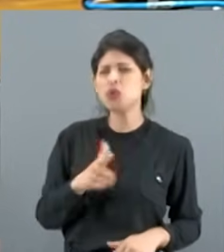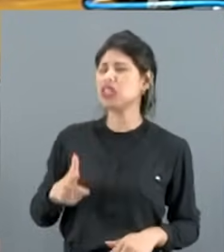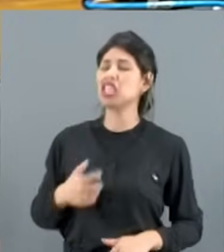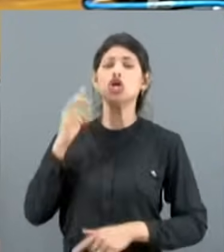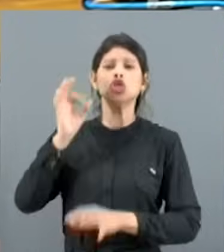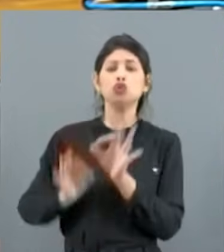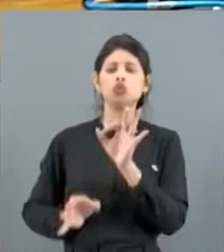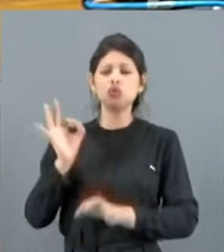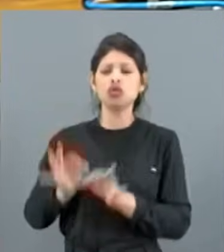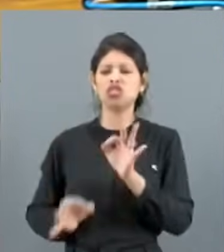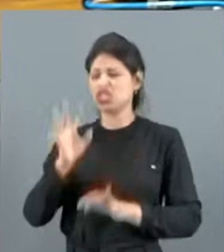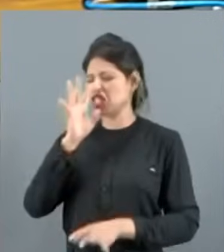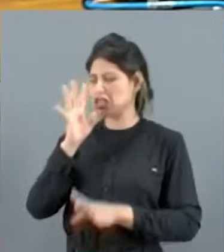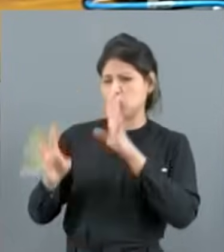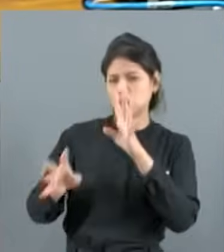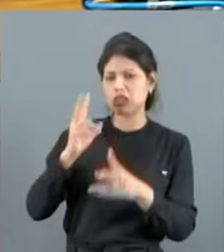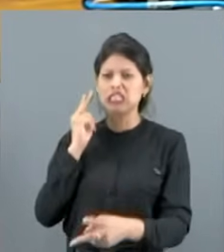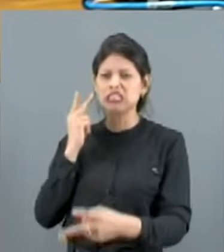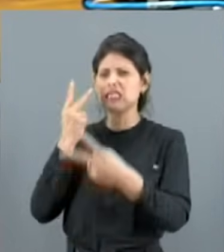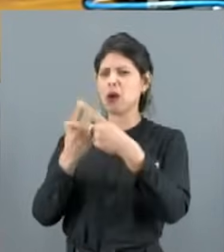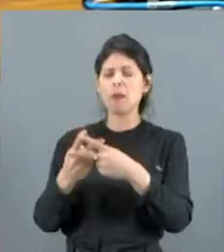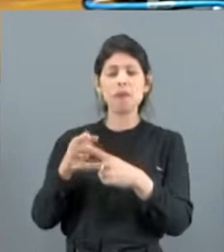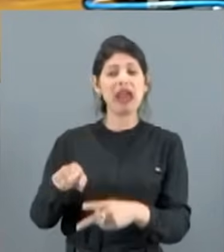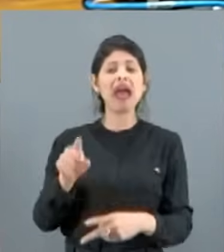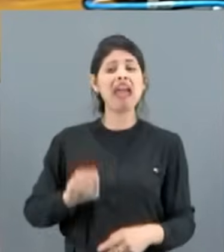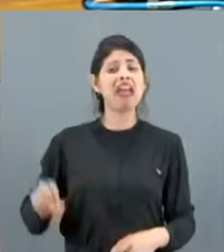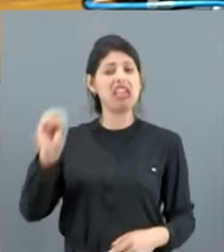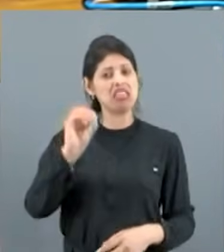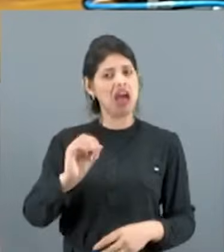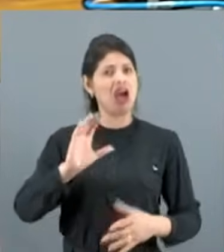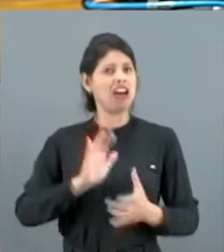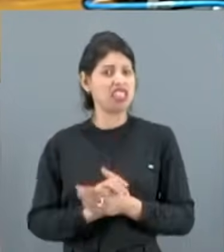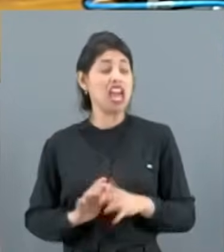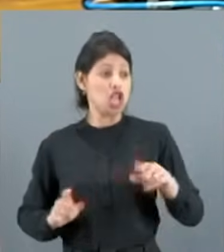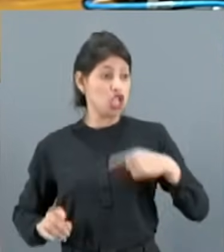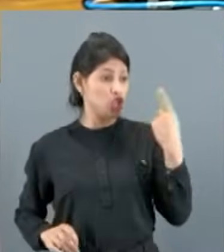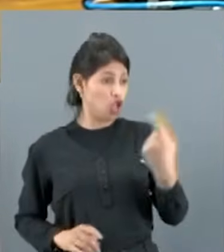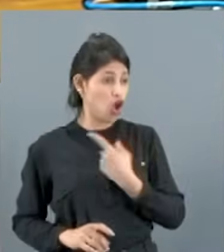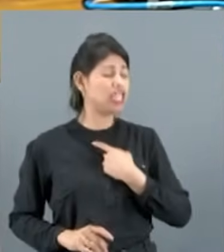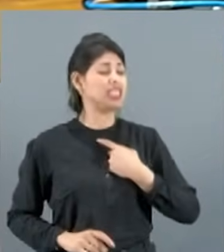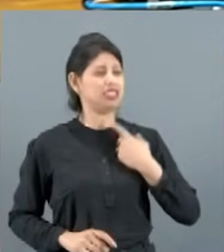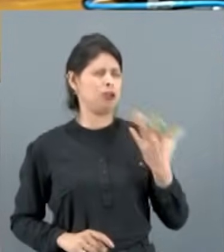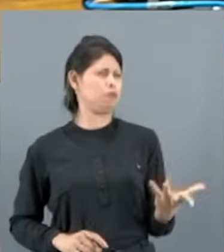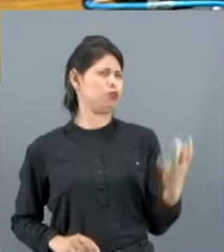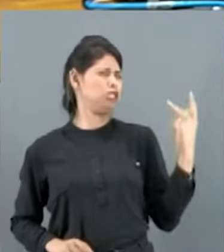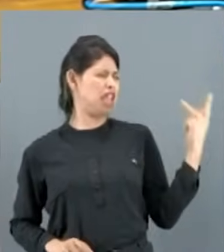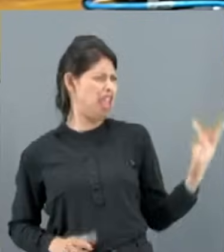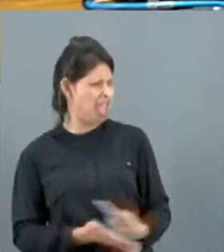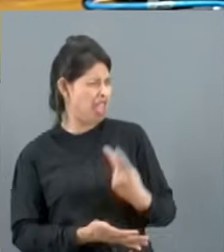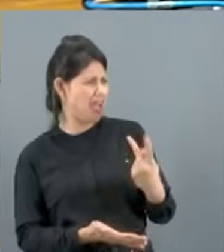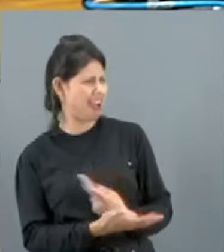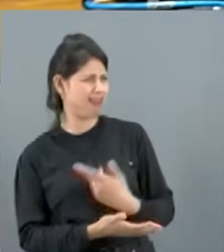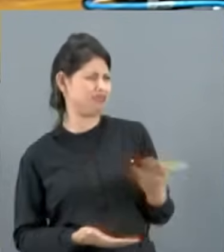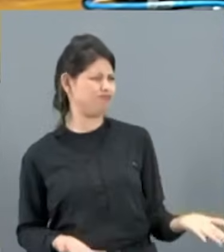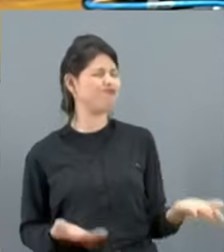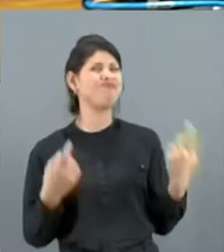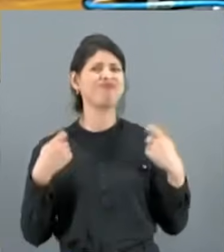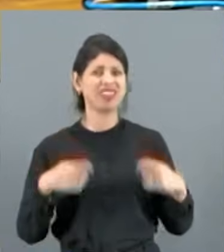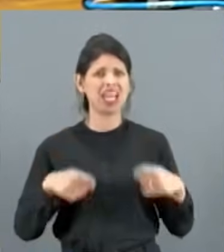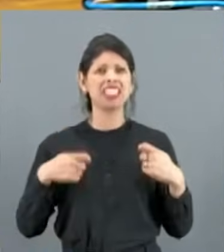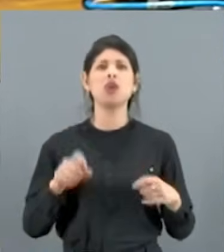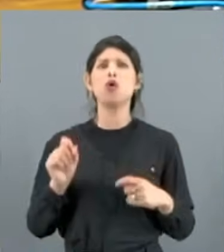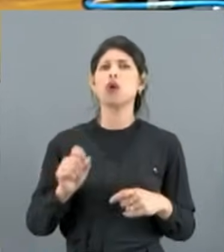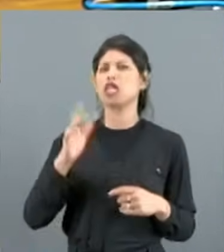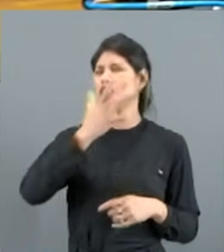eles não tem nada para eles e a gente fala que a gente tá errada a gente é sensacionalista apenas para esses cara que